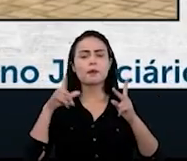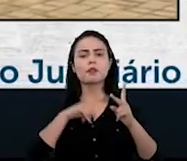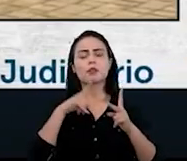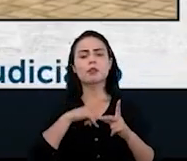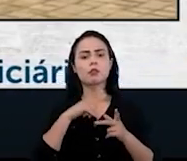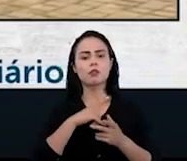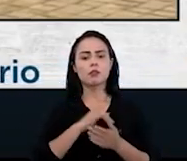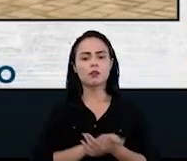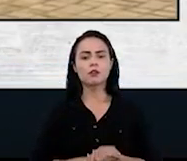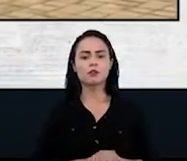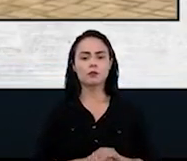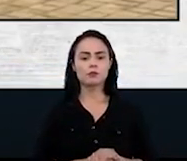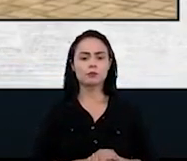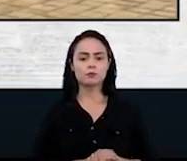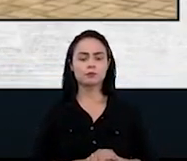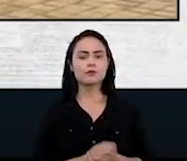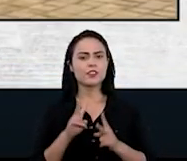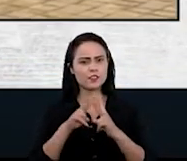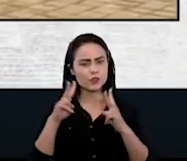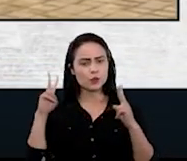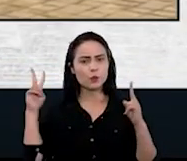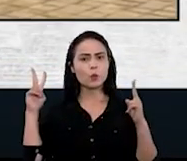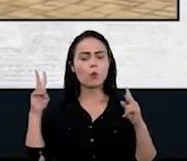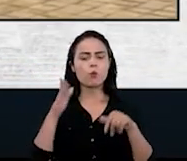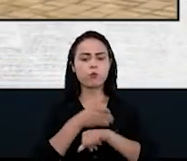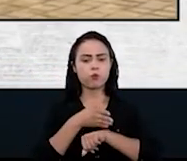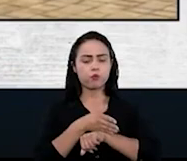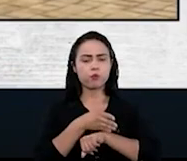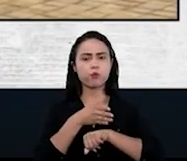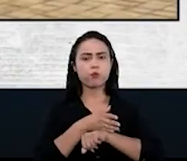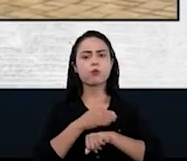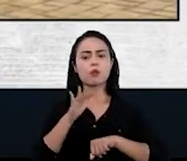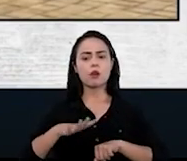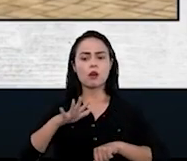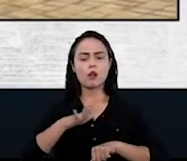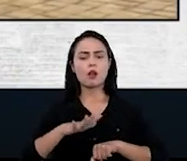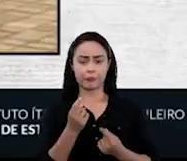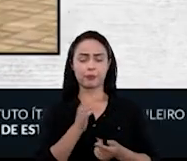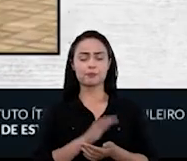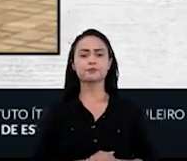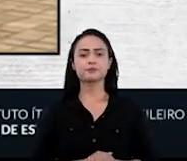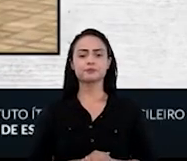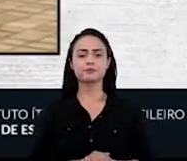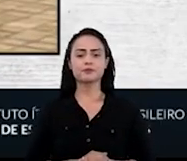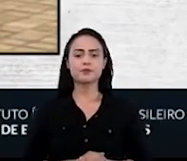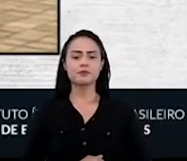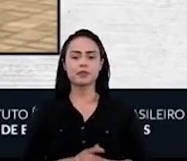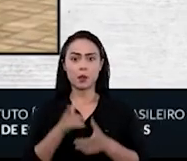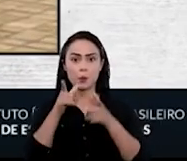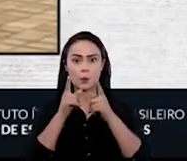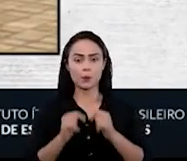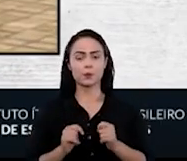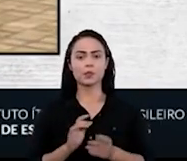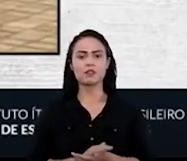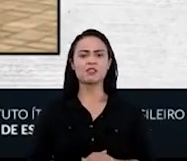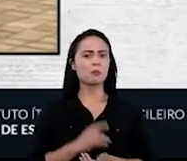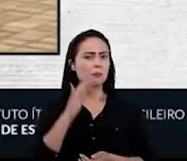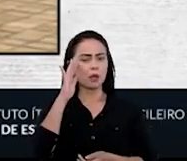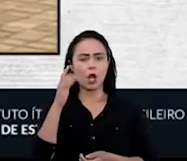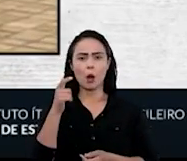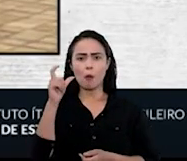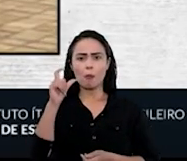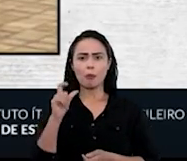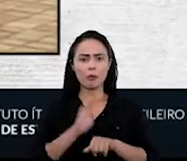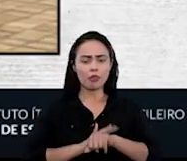O ministro do STJ, Vilas Boas Cueva, fez uma palestra sobre o assunto e destacou a rápida e necessária evolução que